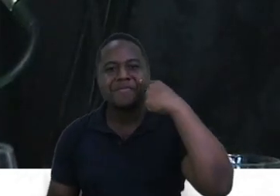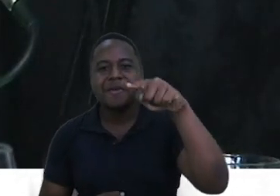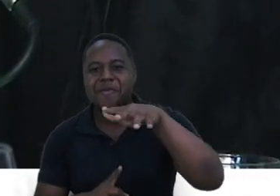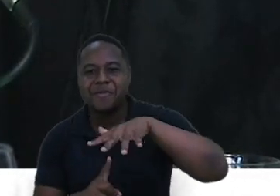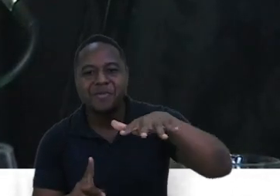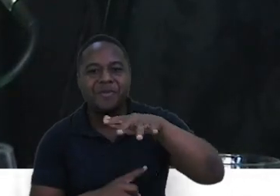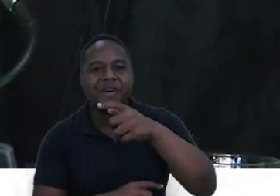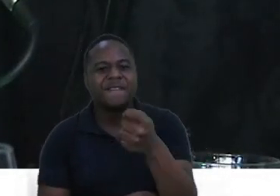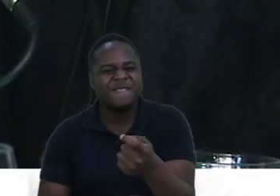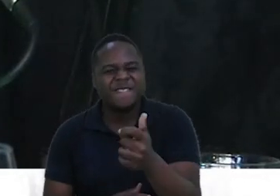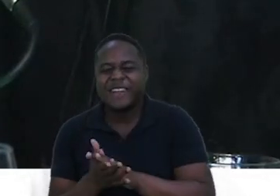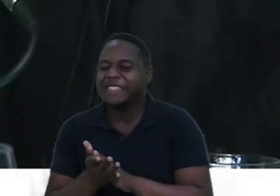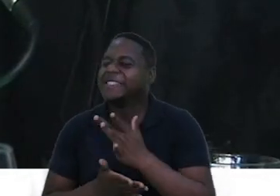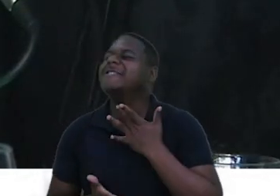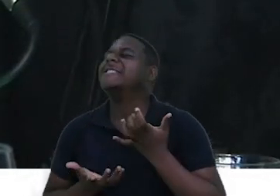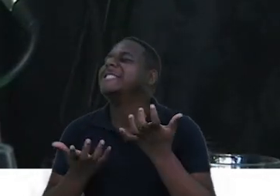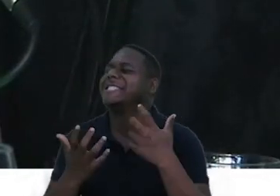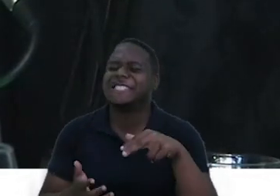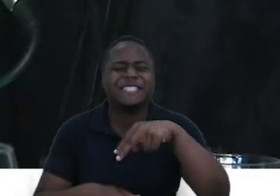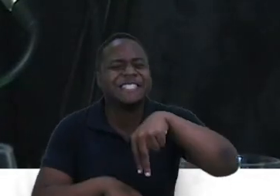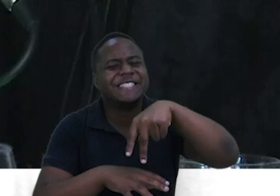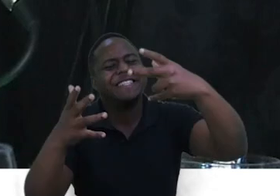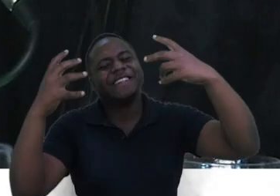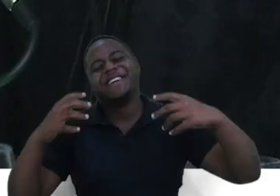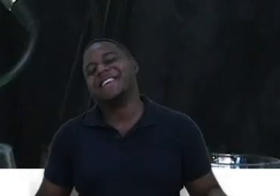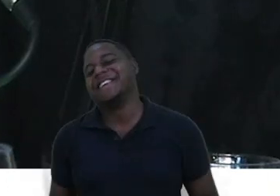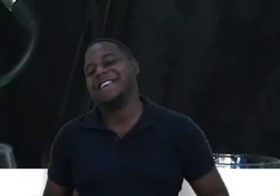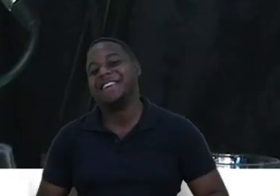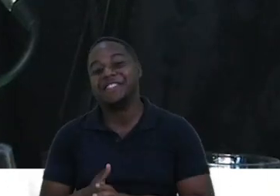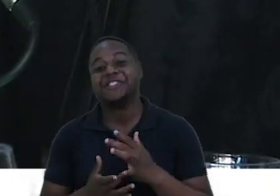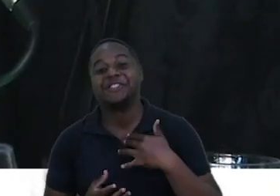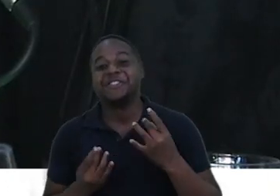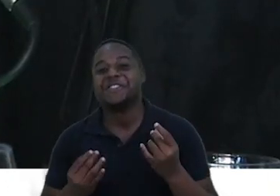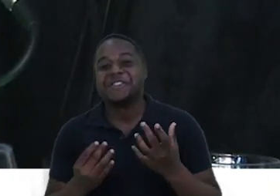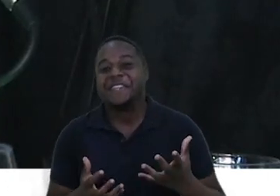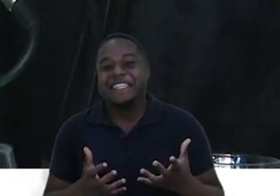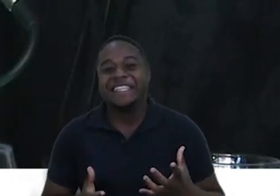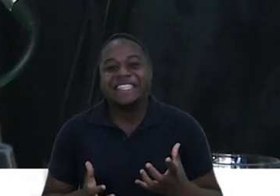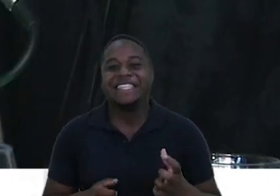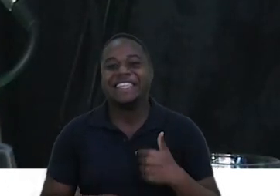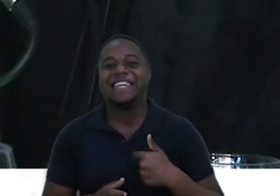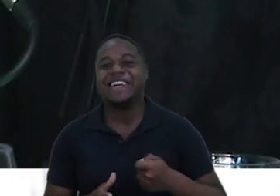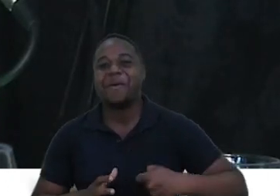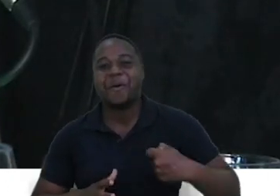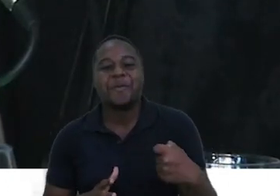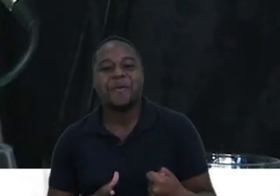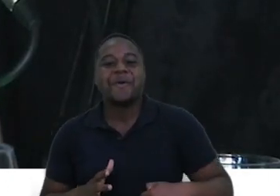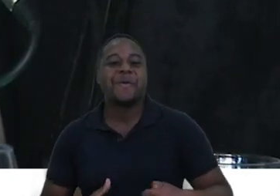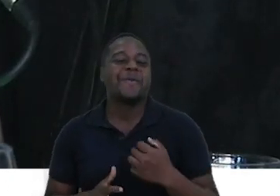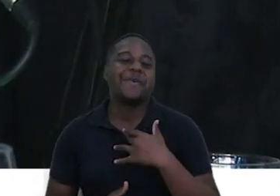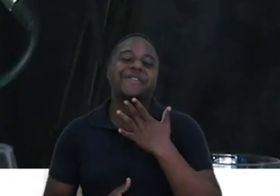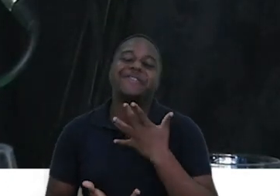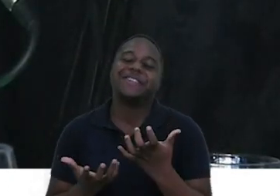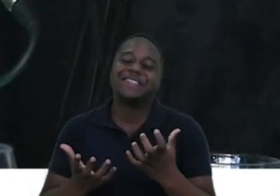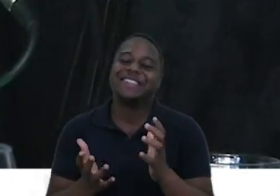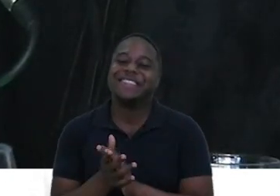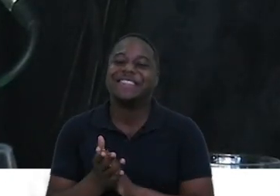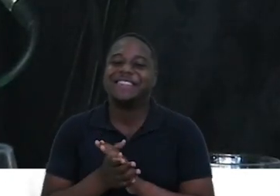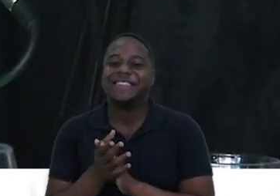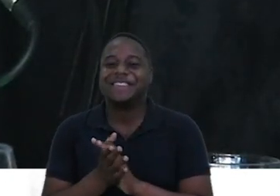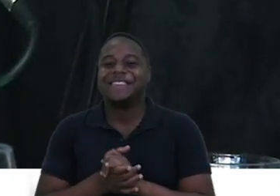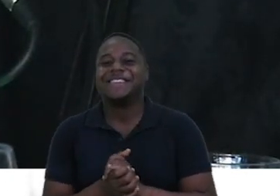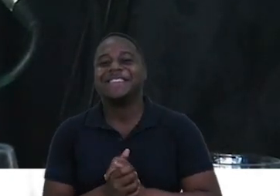Faltou isso aqui pra eu me levantar. Ah, e mas não fale não. Também. Eu já fiquei aqui, já foi todo nervoso, querendo até bater uma zabumba aqui, meu